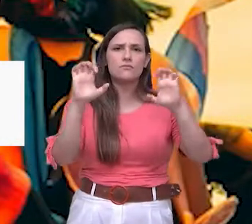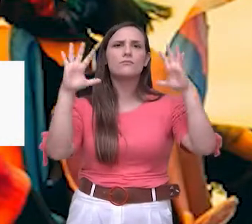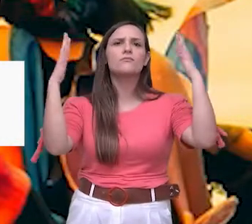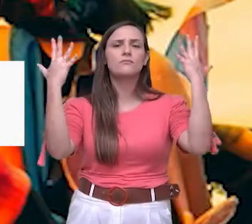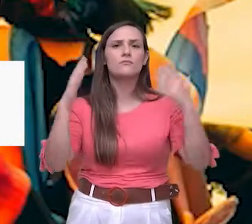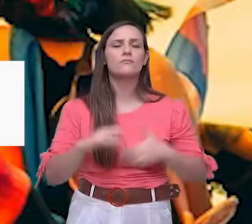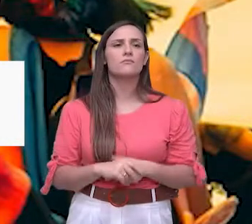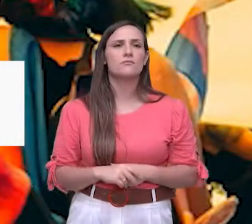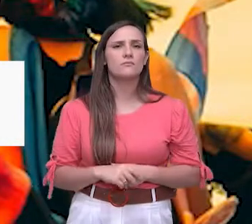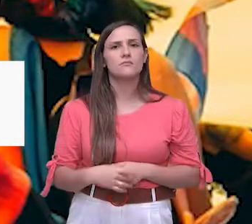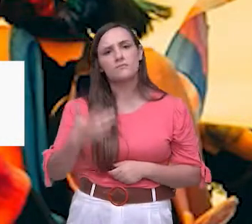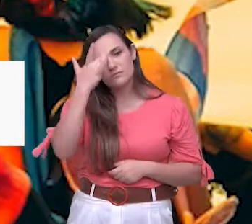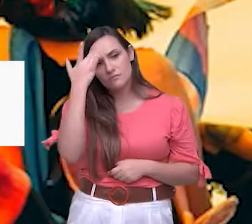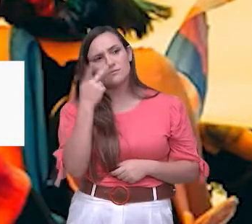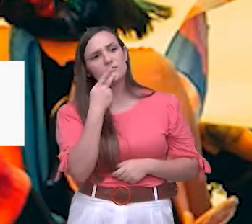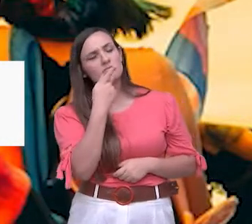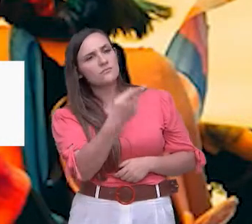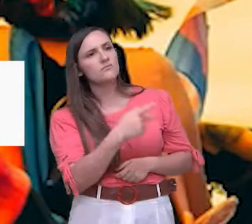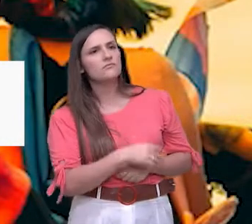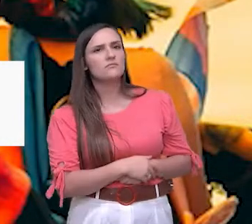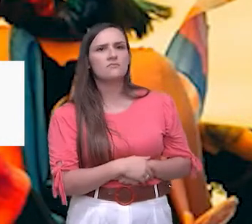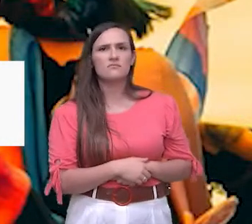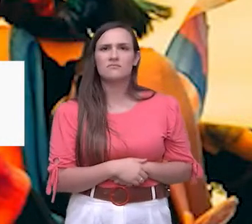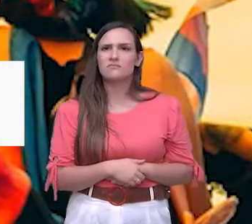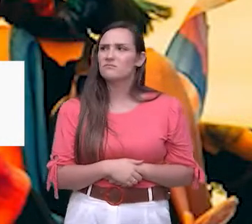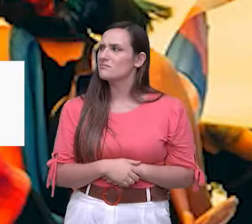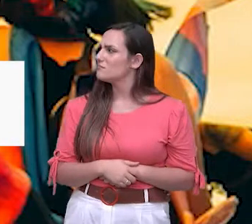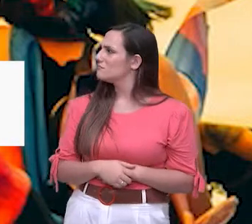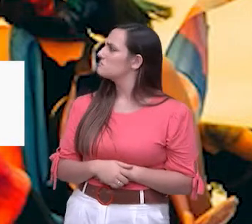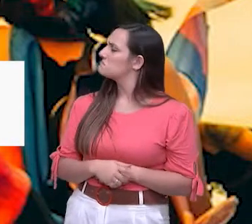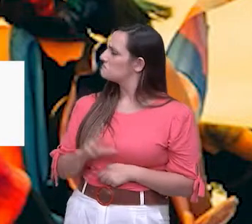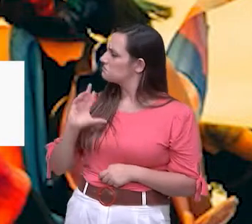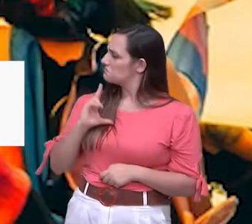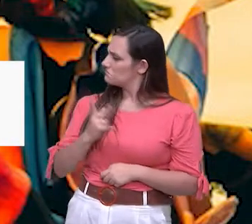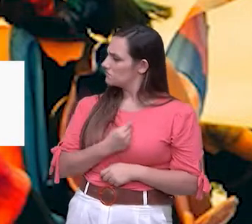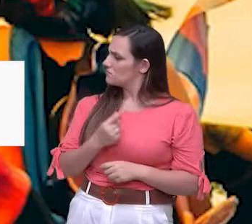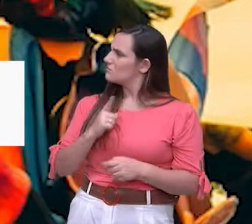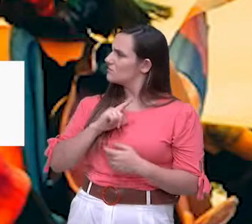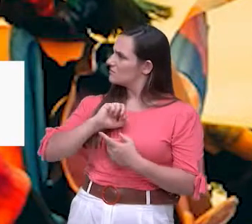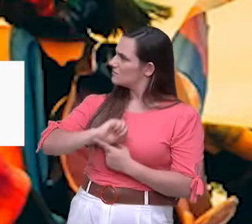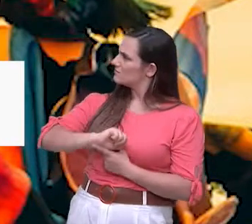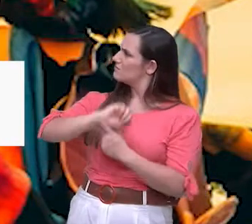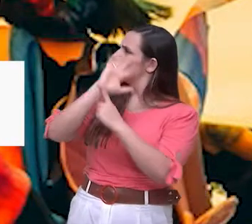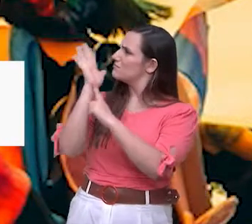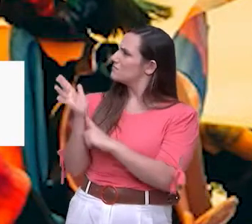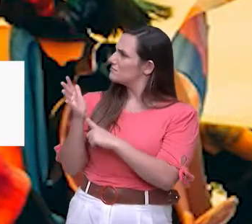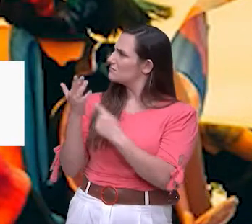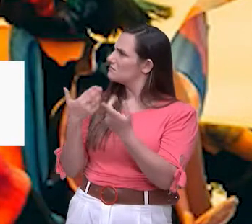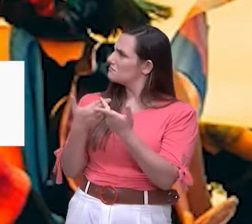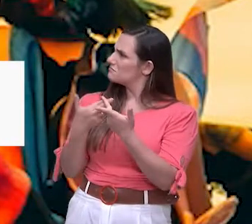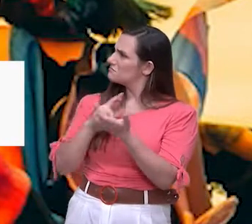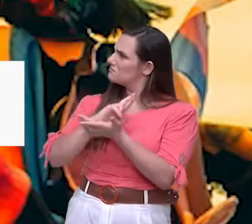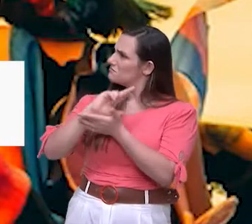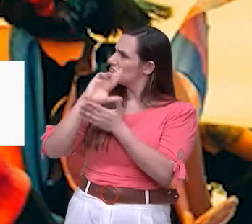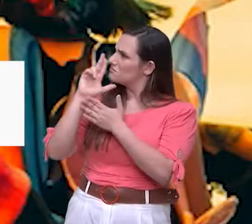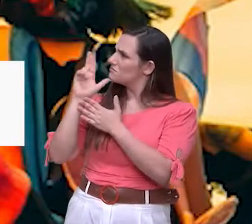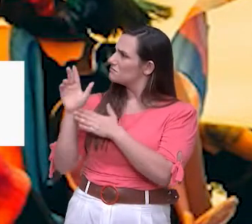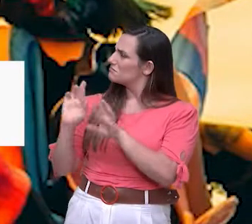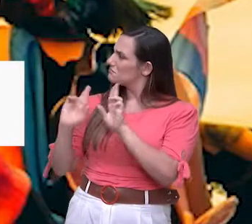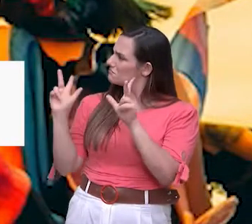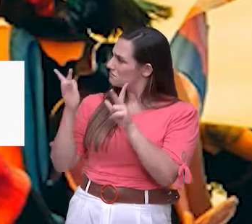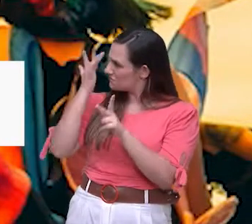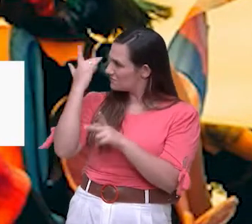aí as pessoas comentando assim nossa tem muita diversidade né porque você